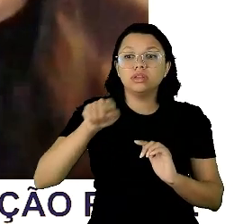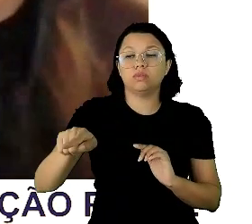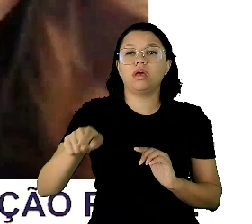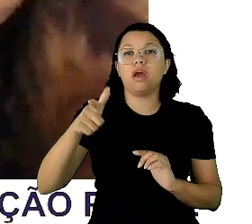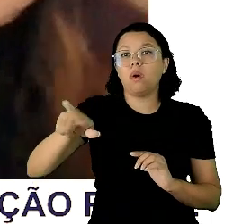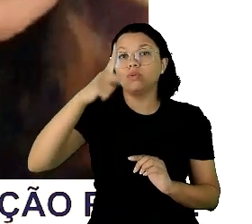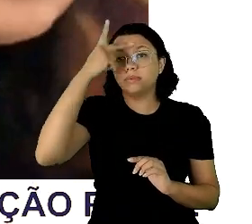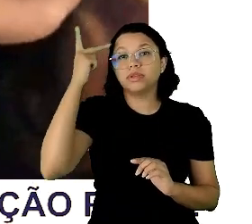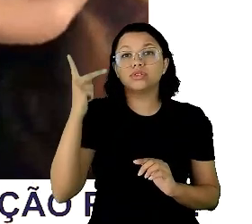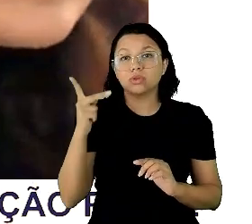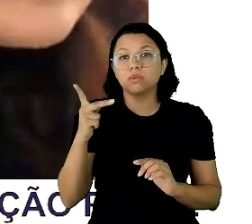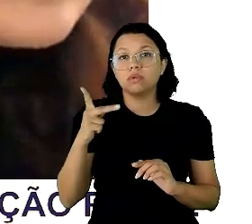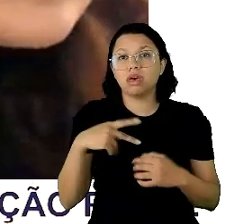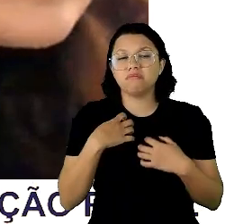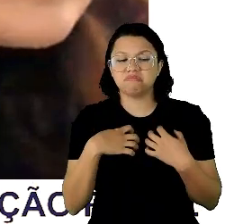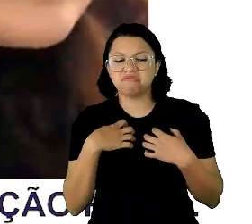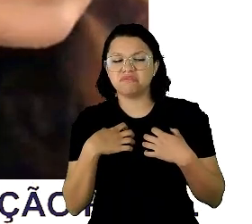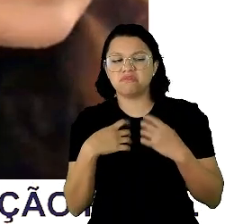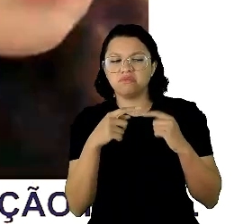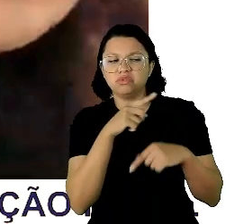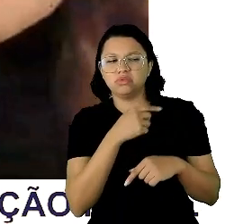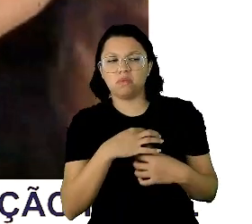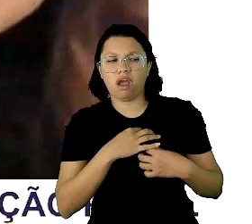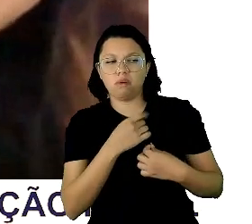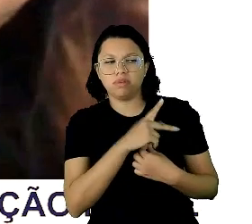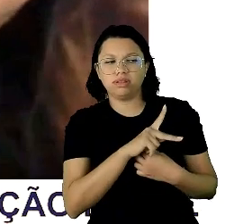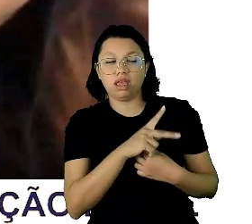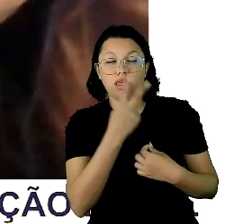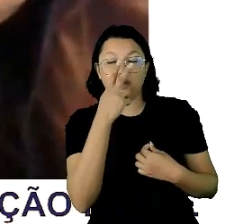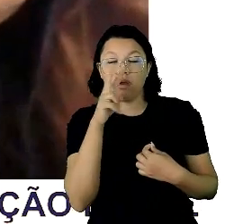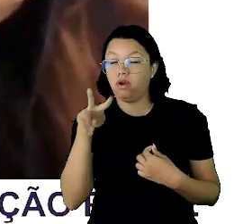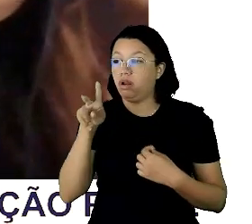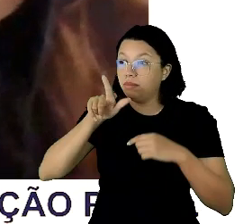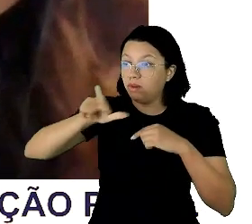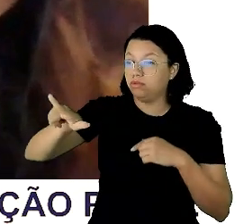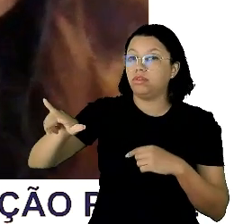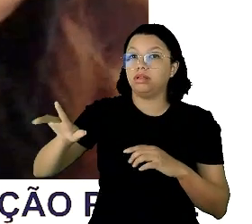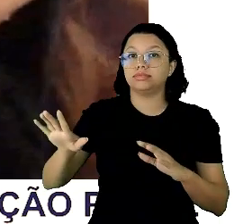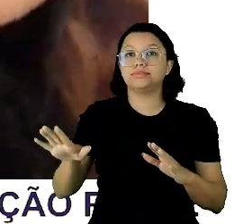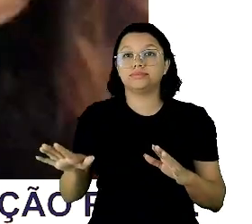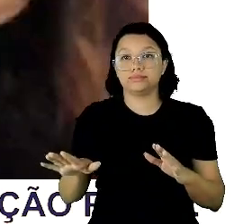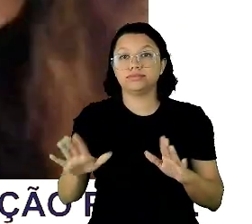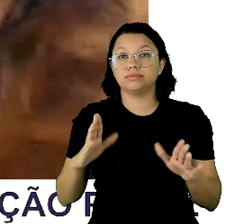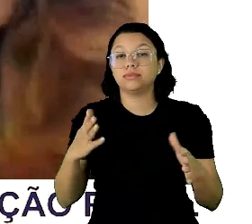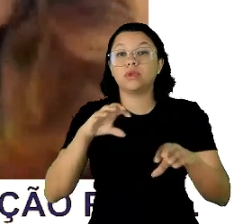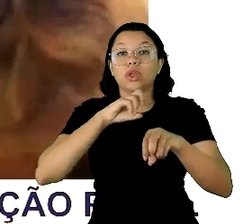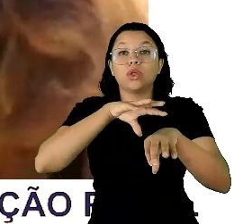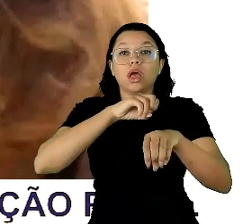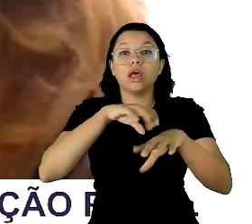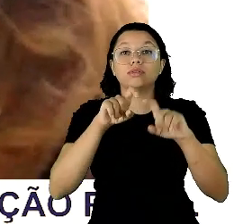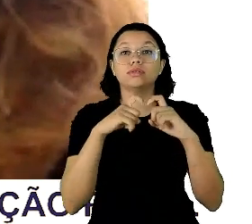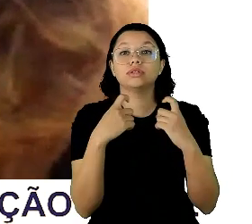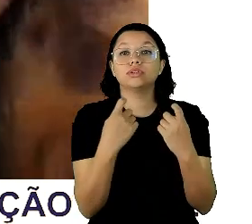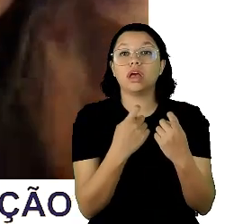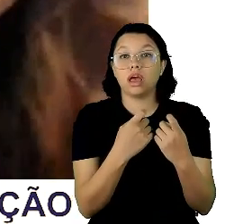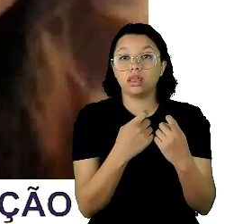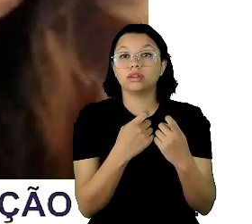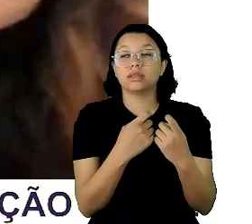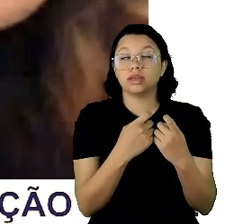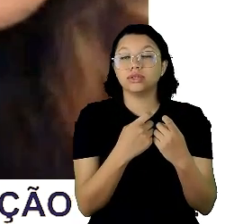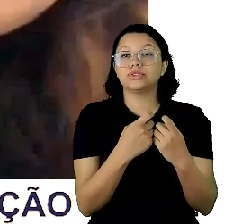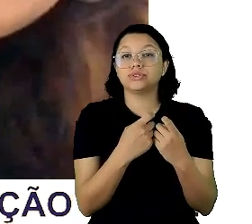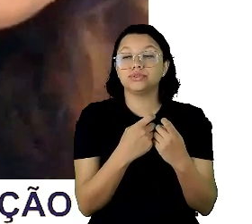para o outro lado. É muito simples. E também a questão da educação sexual dos meninos, né? A